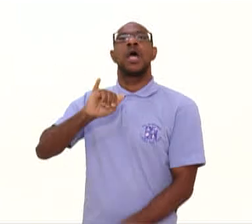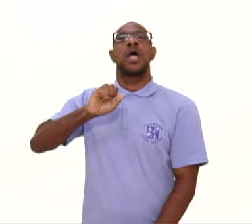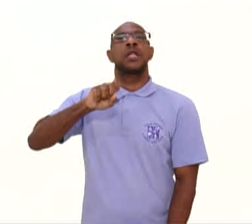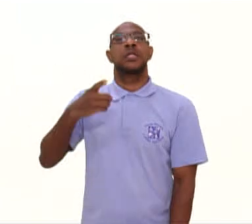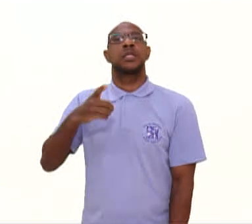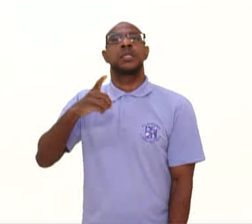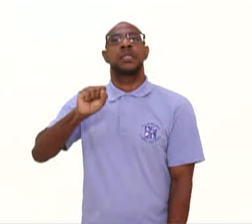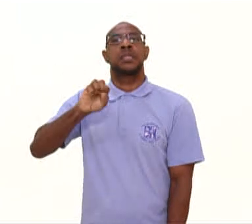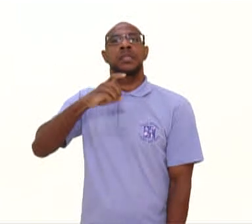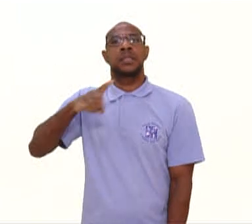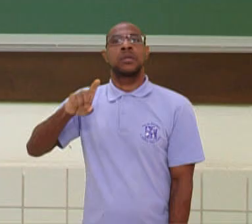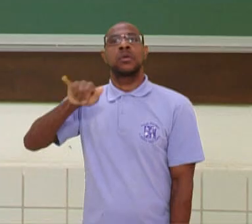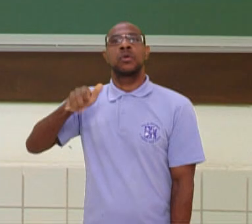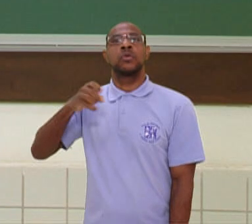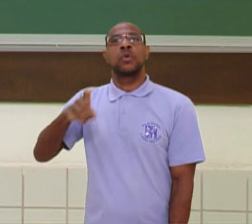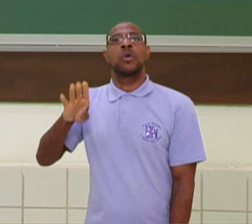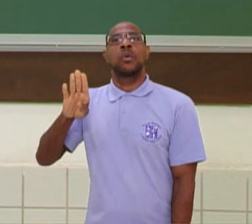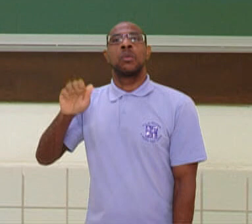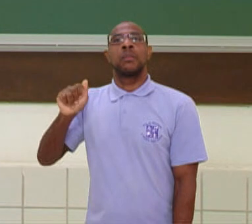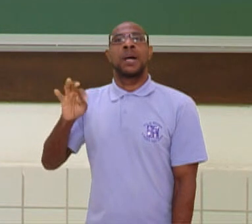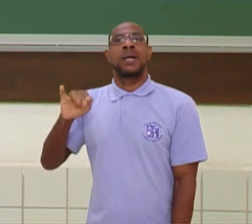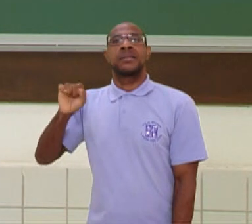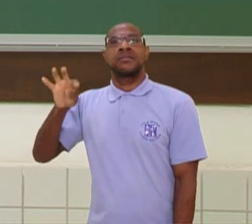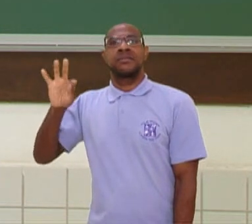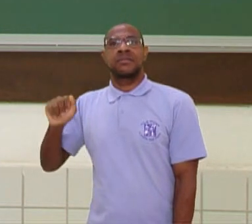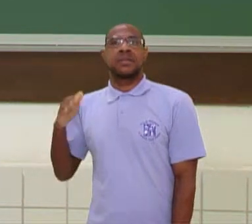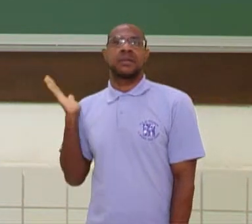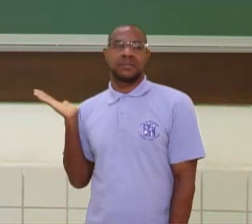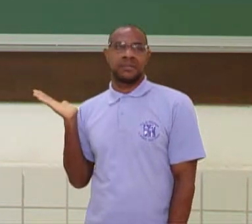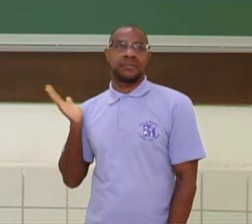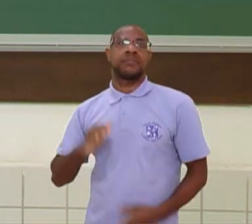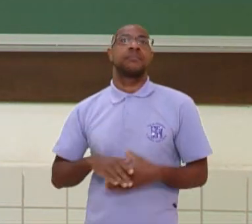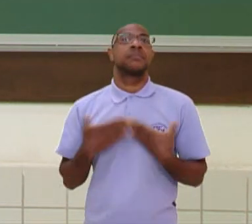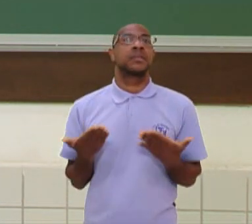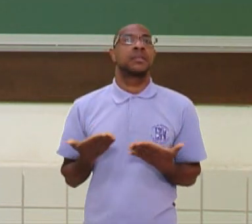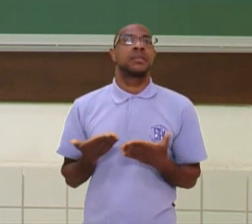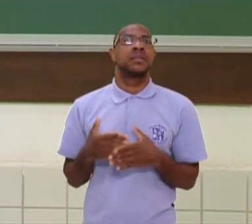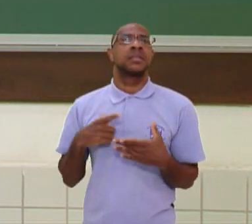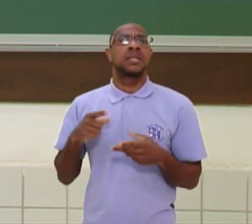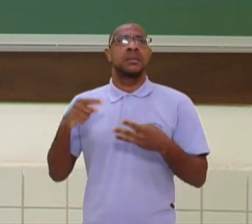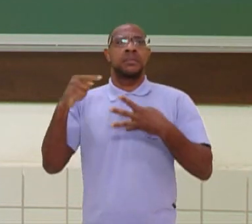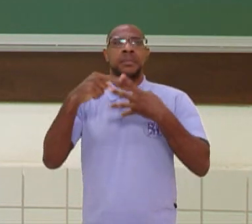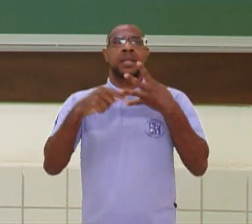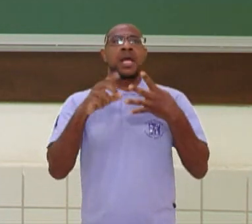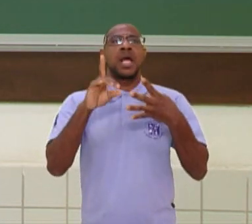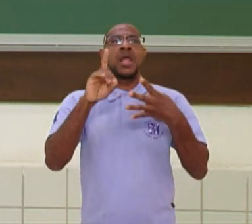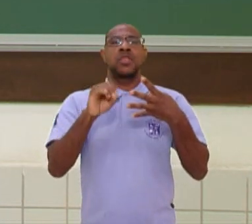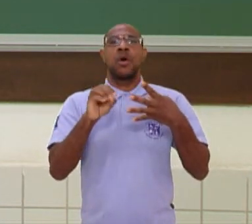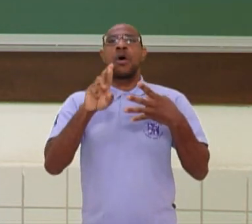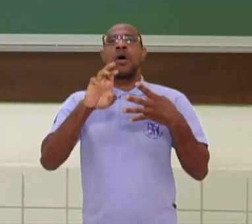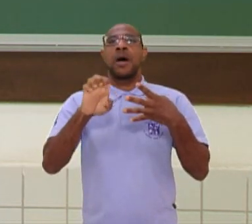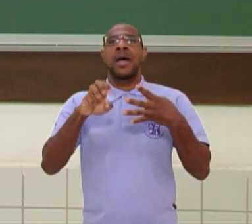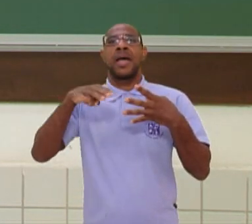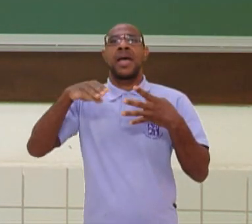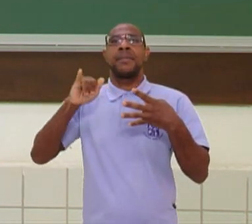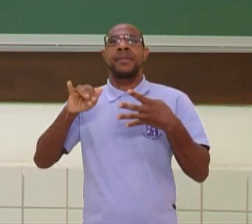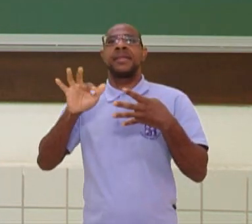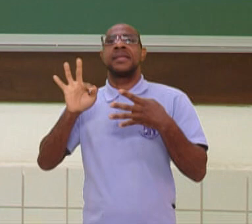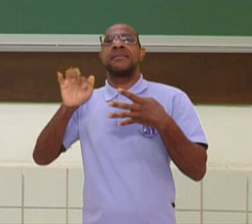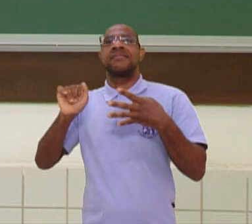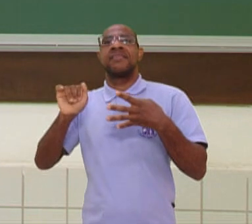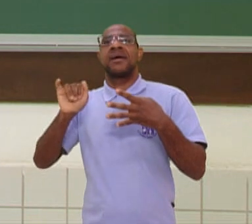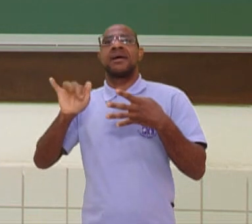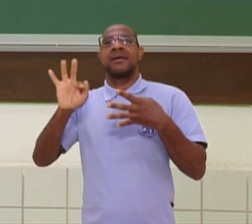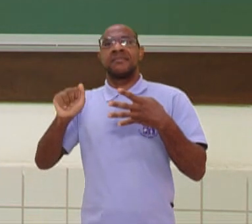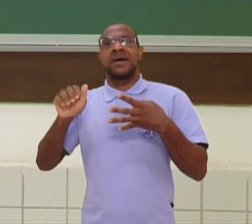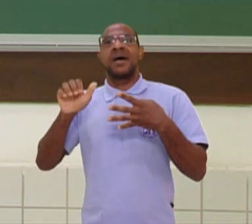hoje em dia temos ali essa denominação de escala musical, Dó, Ré, Mi, Fá, Sol, Lá, Si, então você consegue estar trabalhando